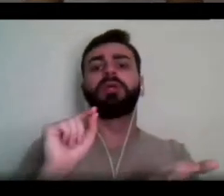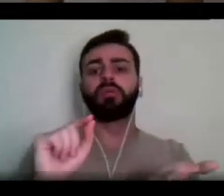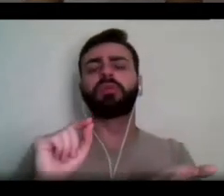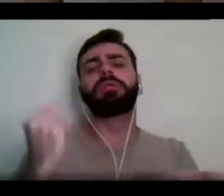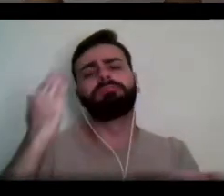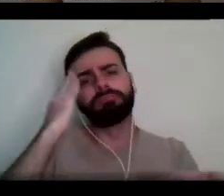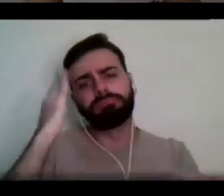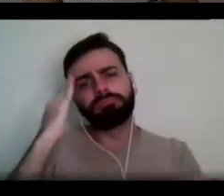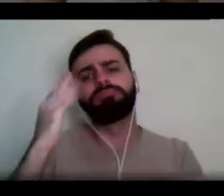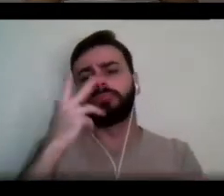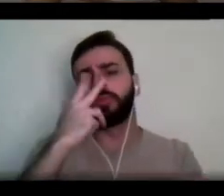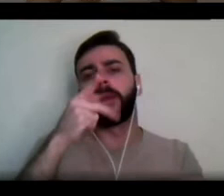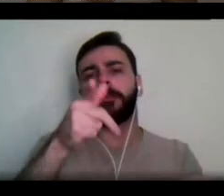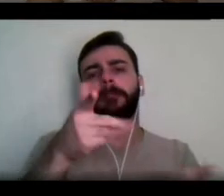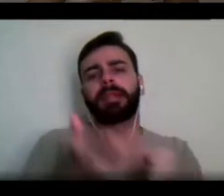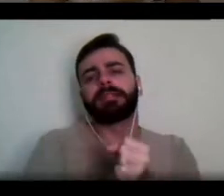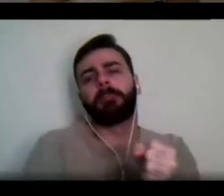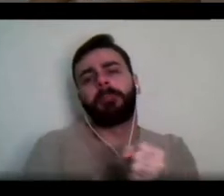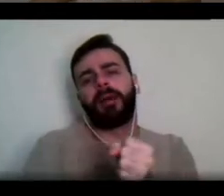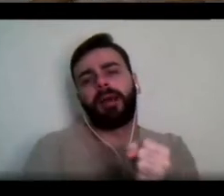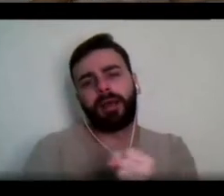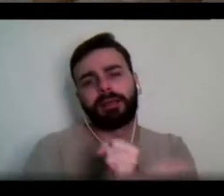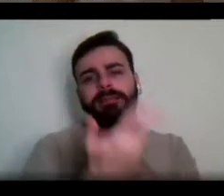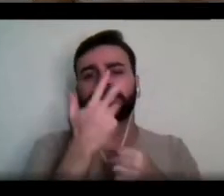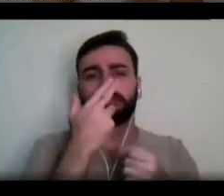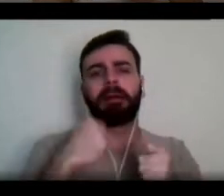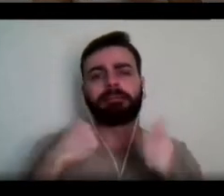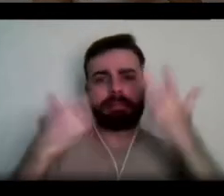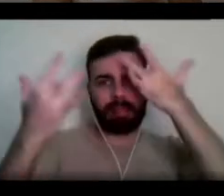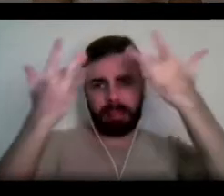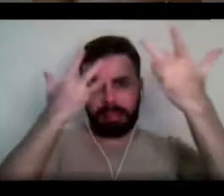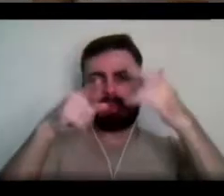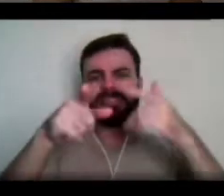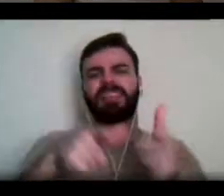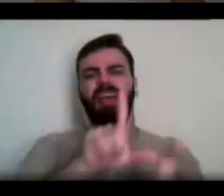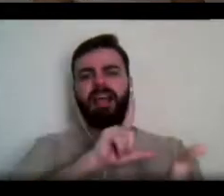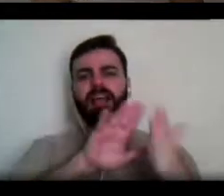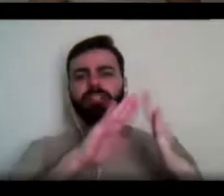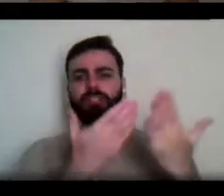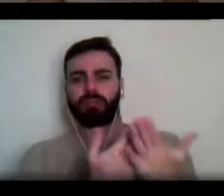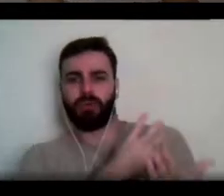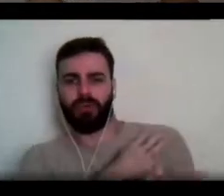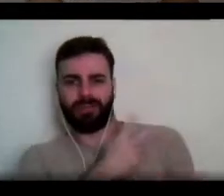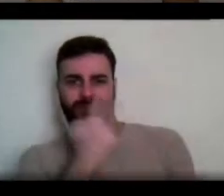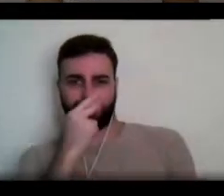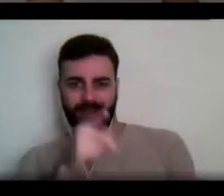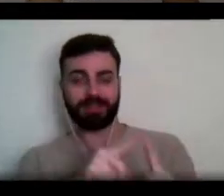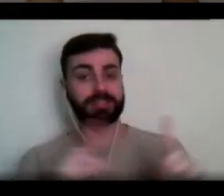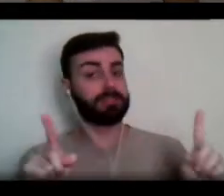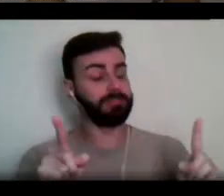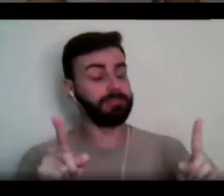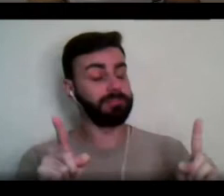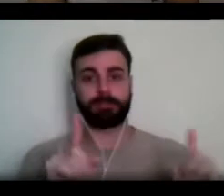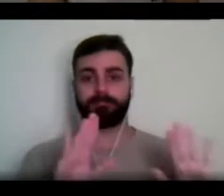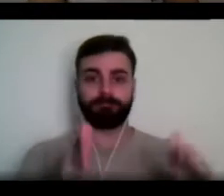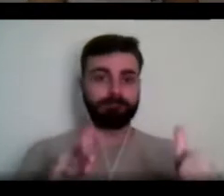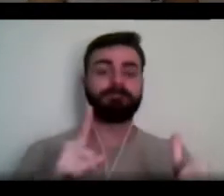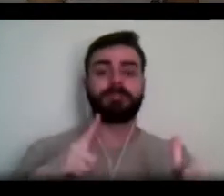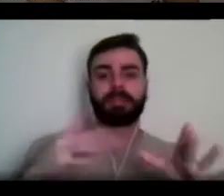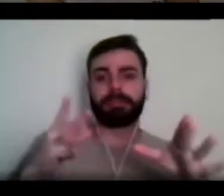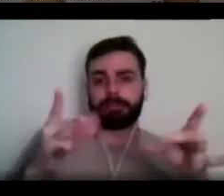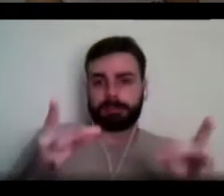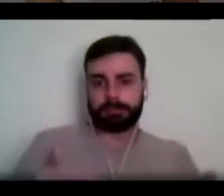vamos resolver, apesar de inicialmente parecerem muito com o que vocês já estão acostumados, agora eles vão